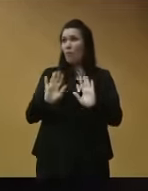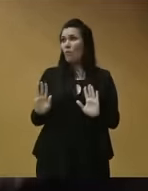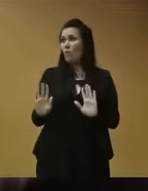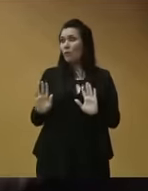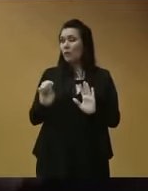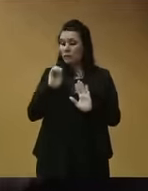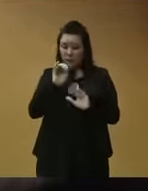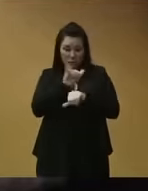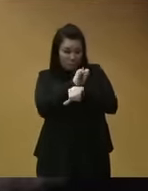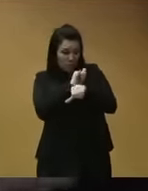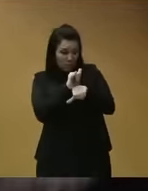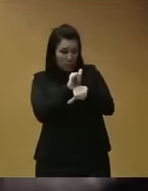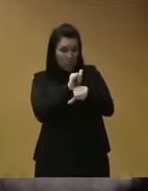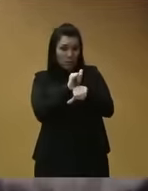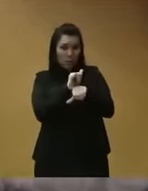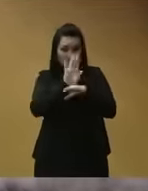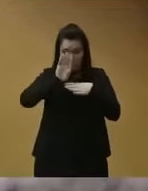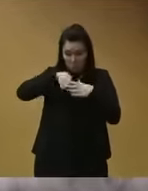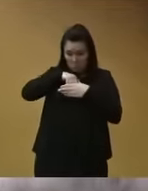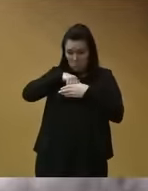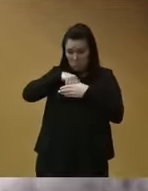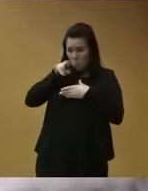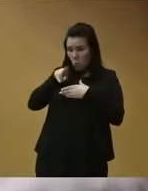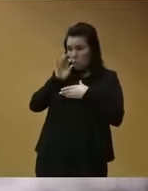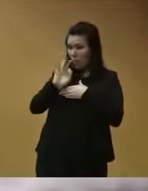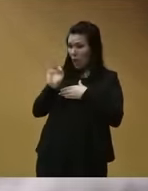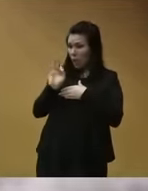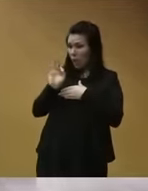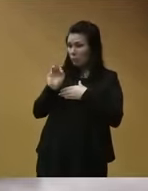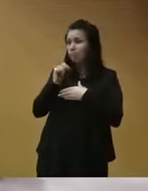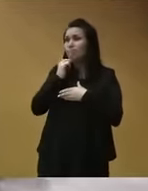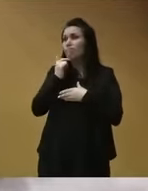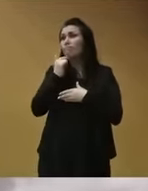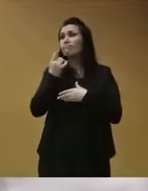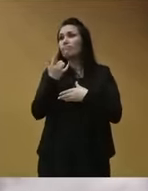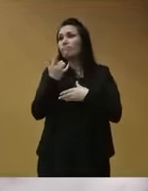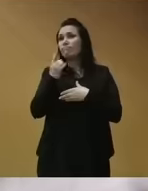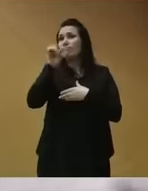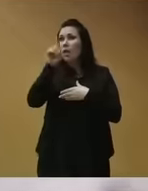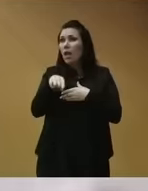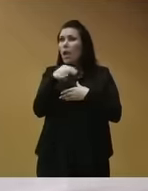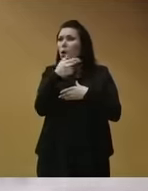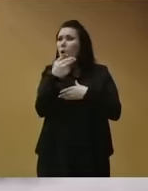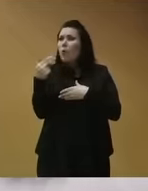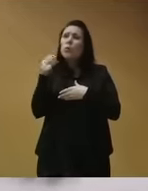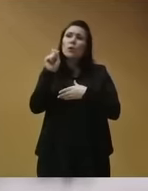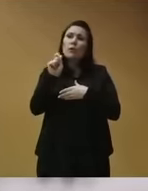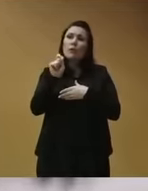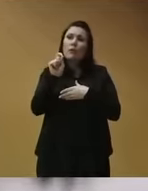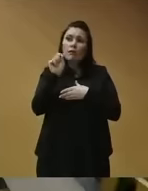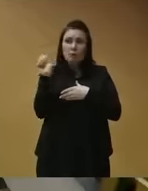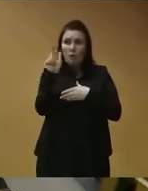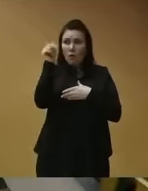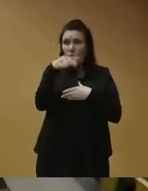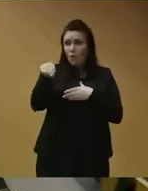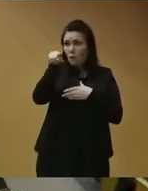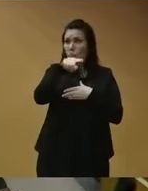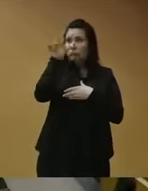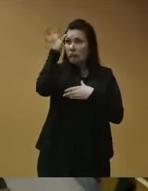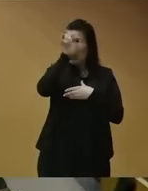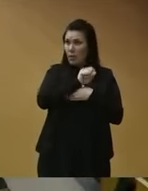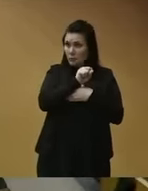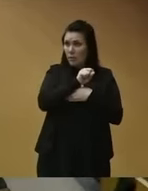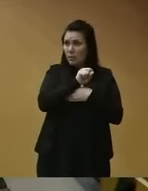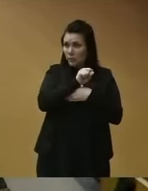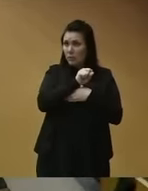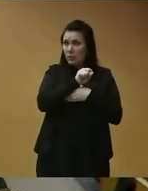usa. É preciso ser relevante para alguém. Uma ferramenta nova e muito relevante atualmente é a inteligência artificial, ou